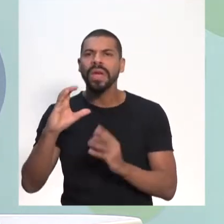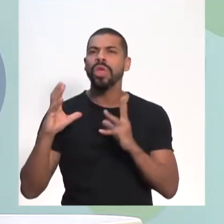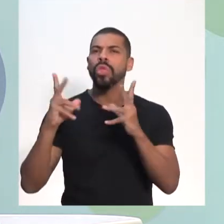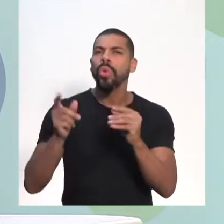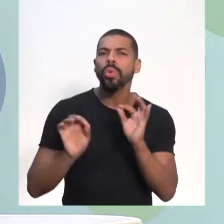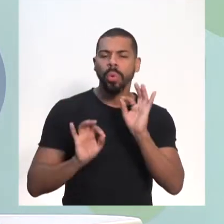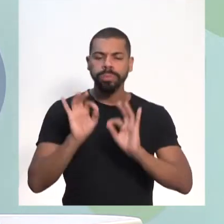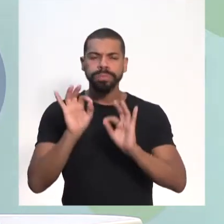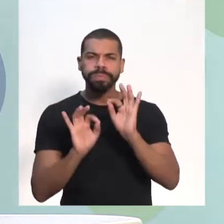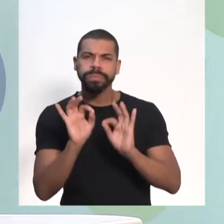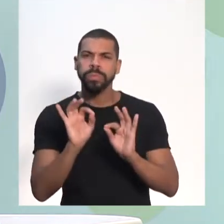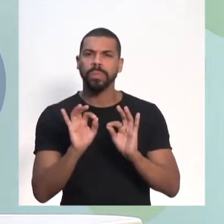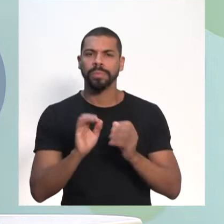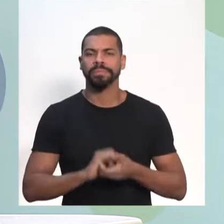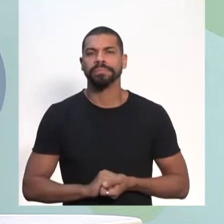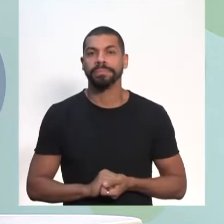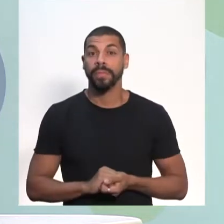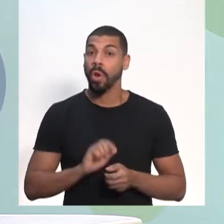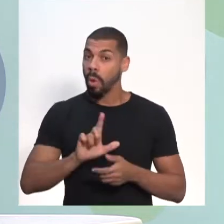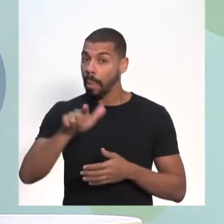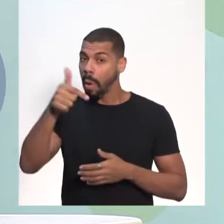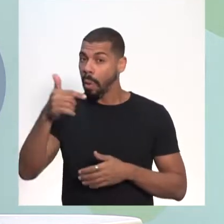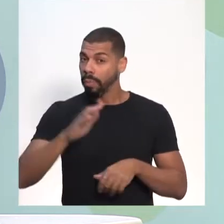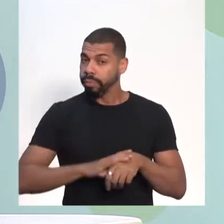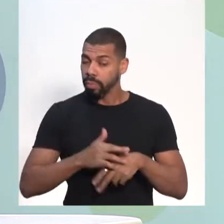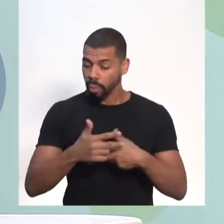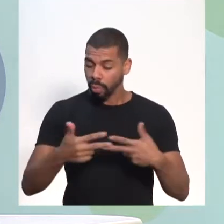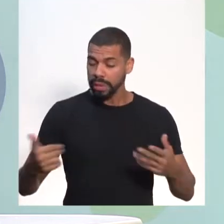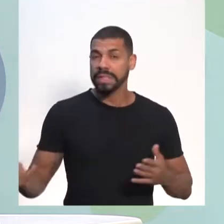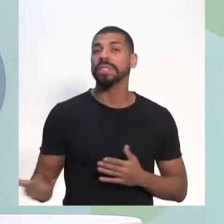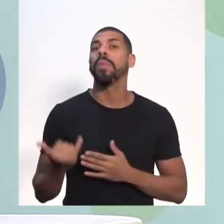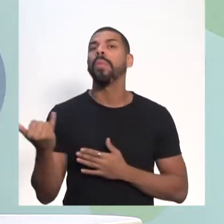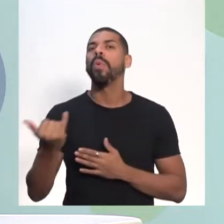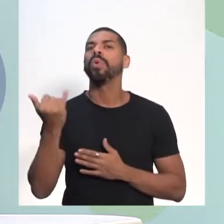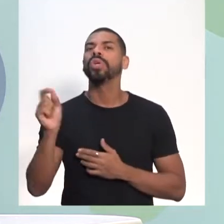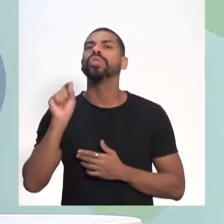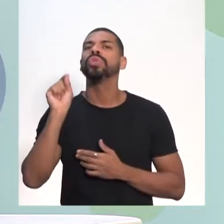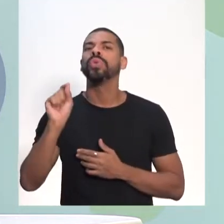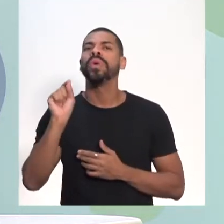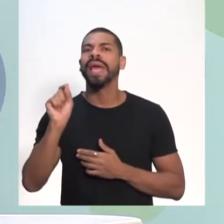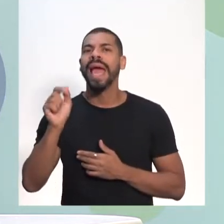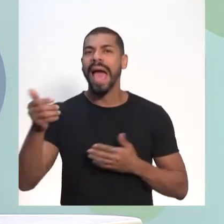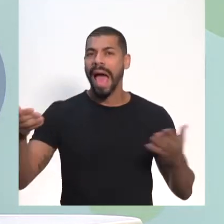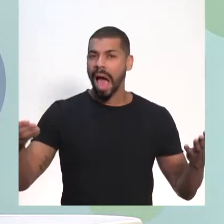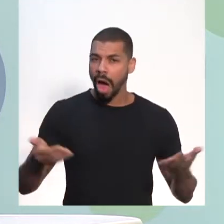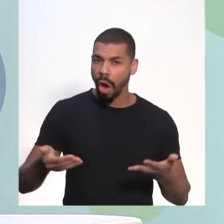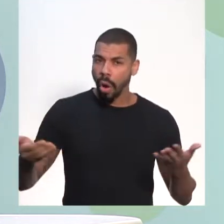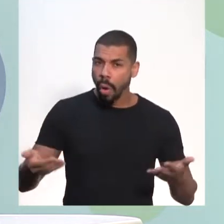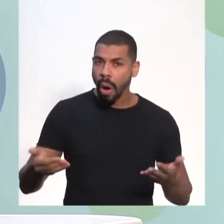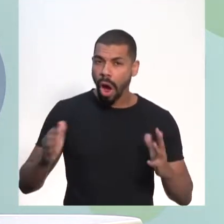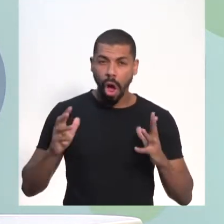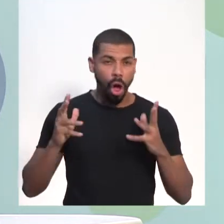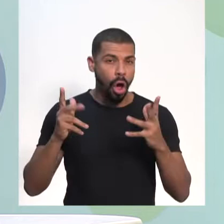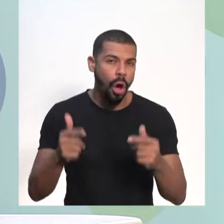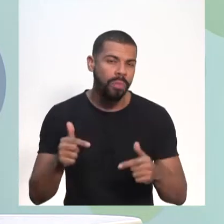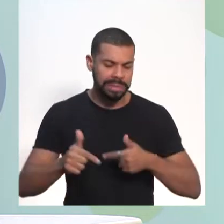isso. E uma outra coisa importante que você mencionou é que nesse período todos estamos trabalhando para fazer o melhor,